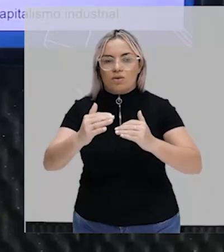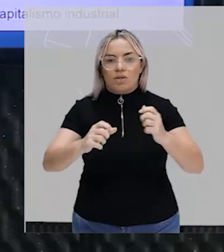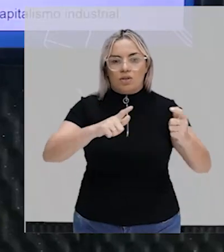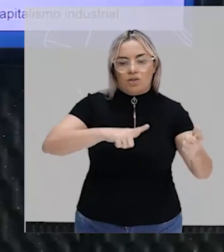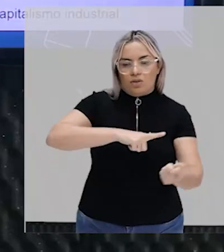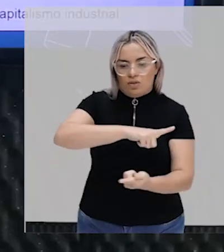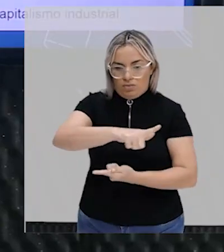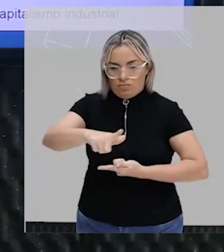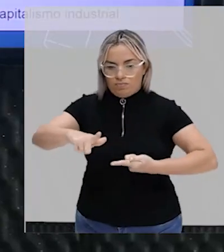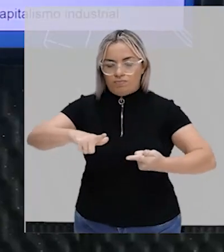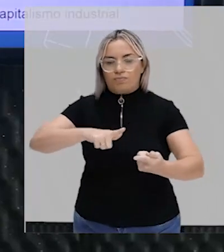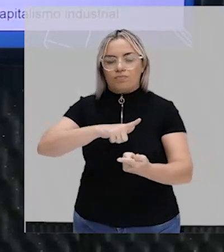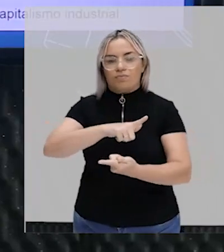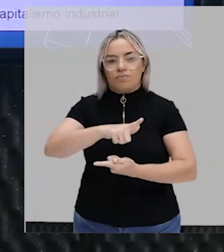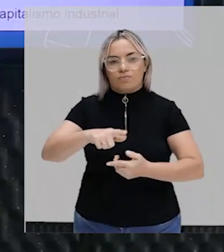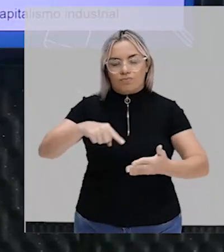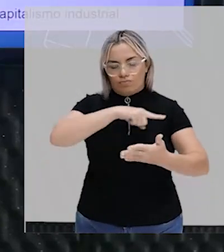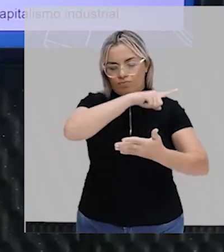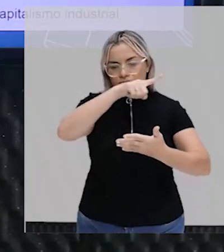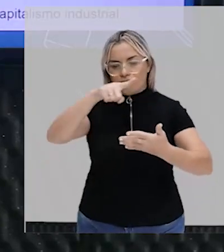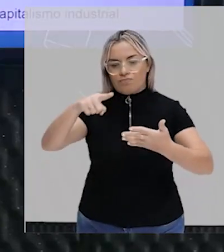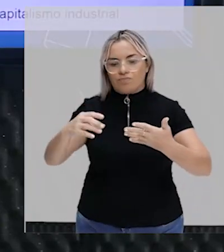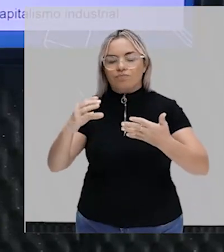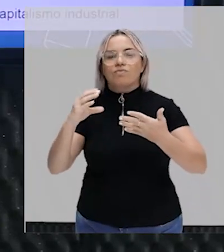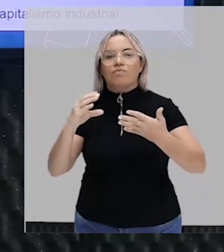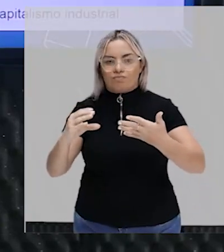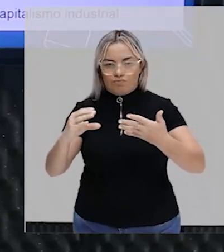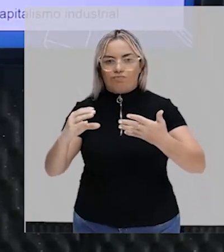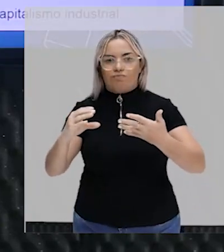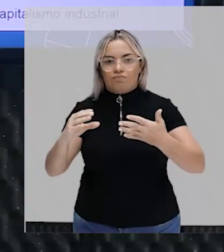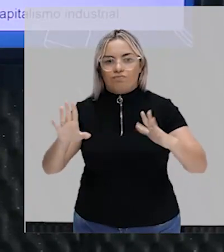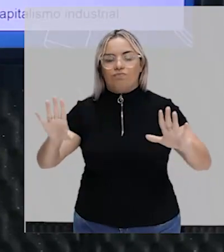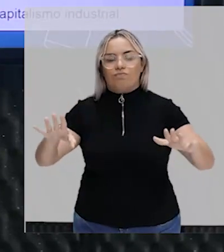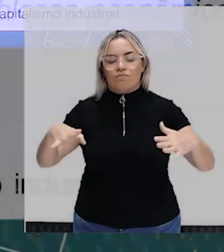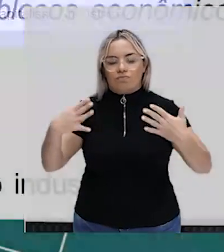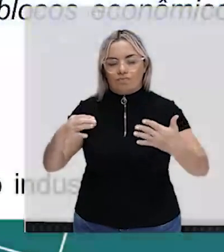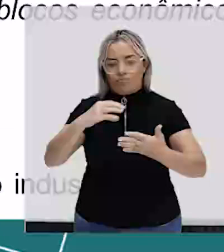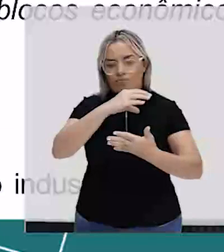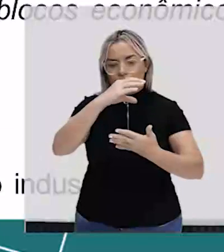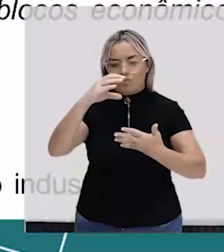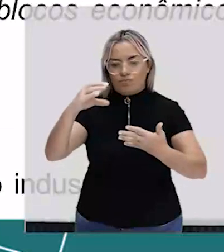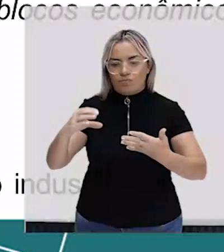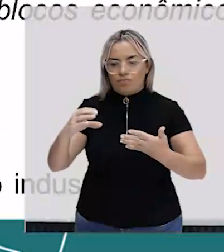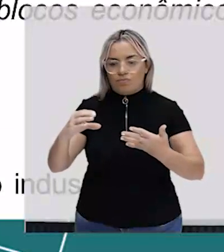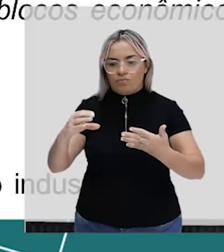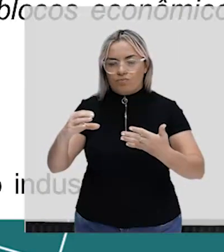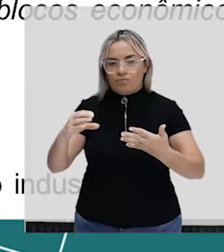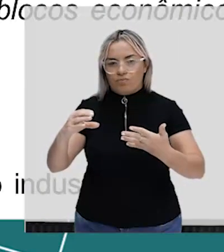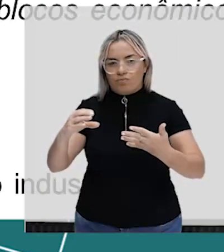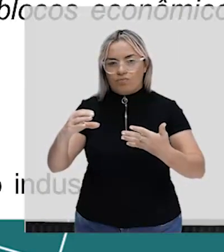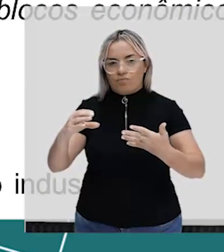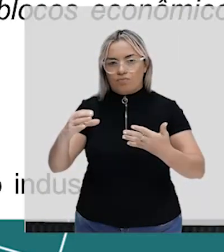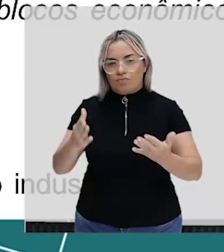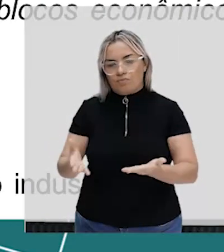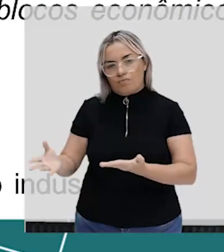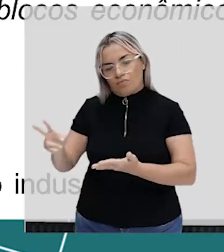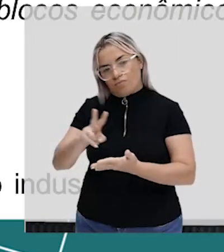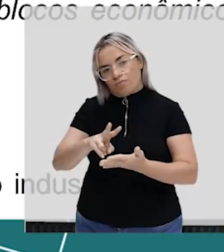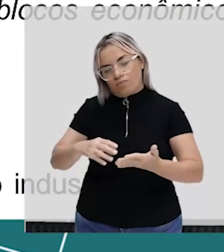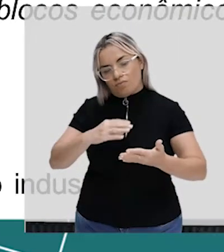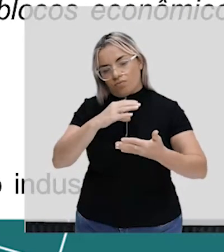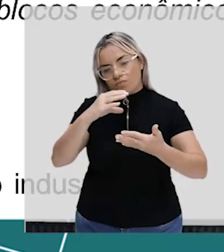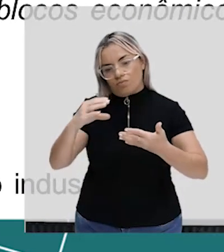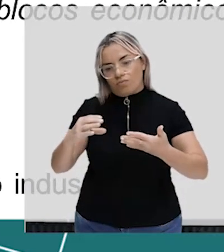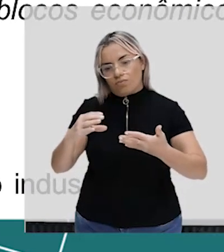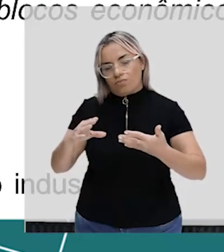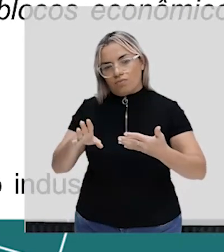globalização, galera, tá certo? Muita atenção. Então, entre as causas, qual é aquela principal para que os blocos econômicos